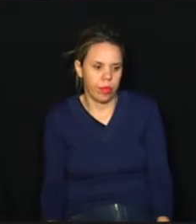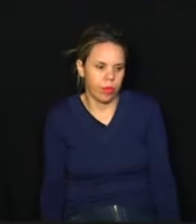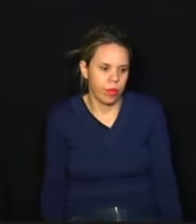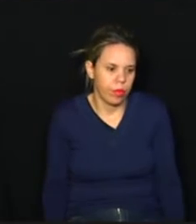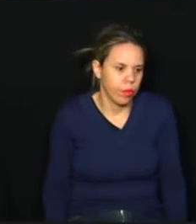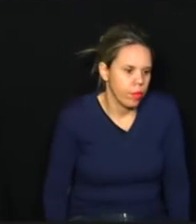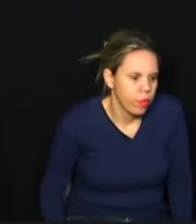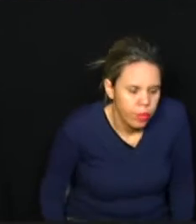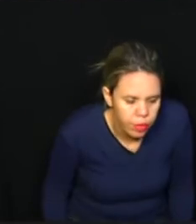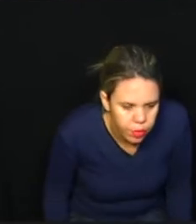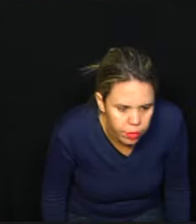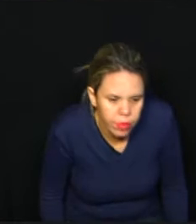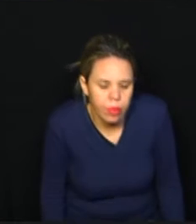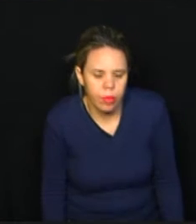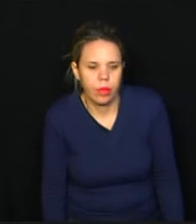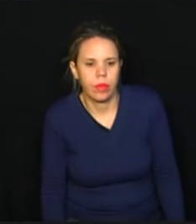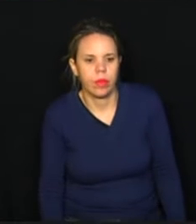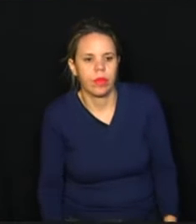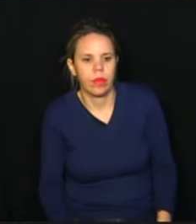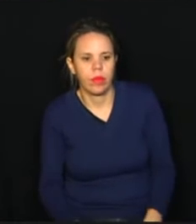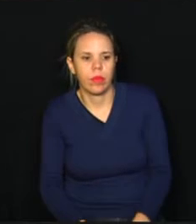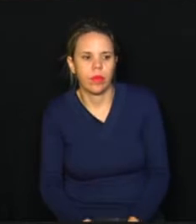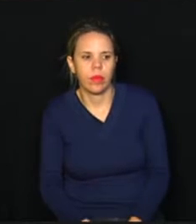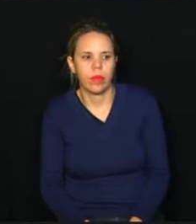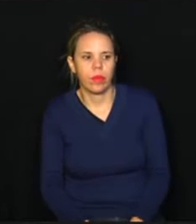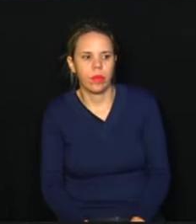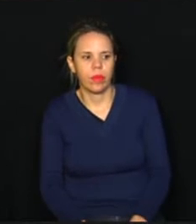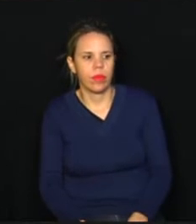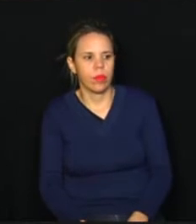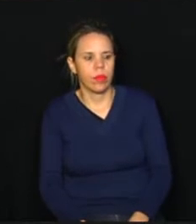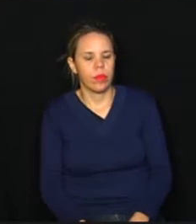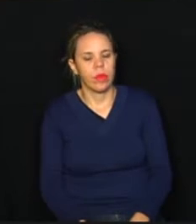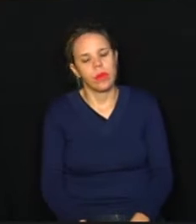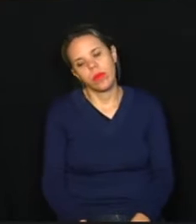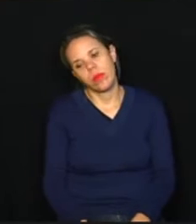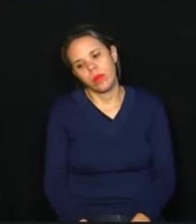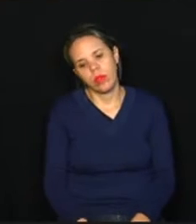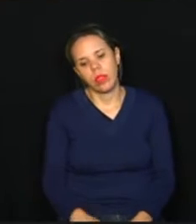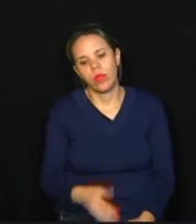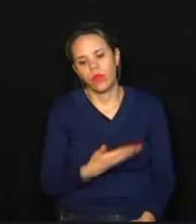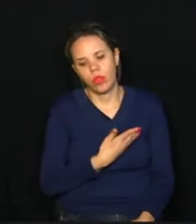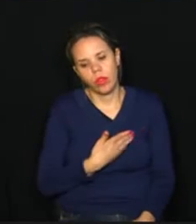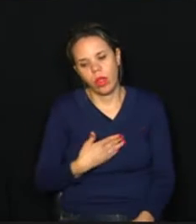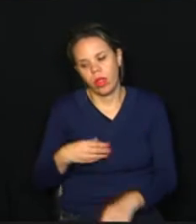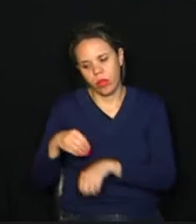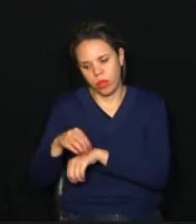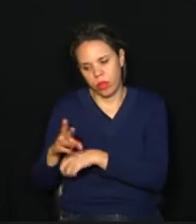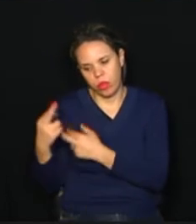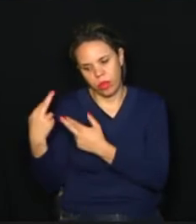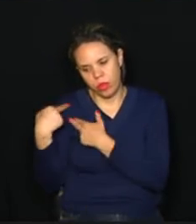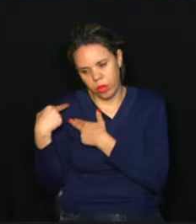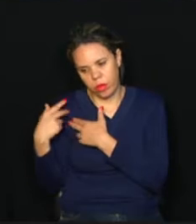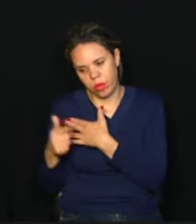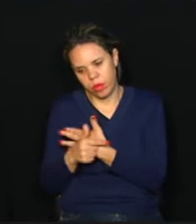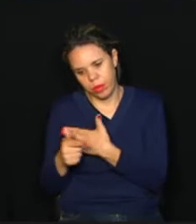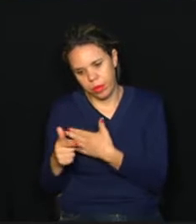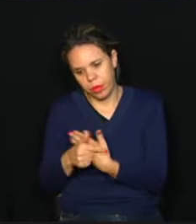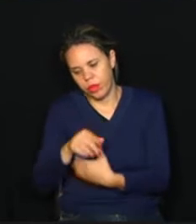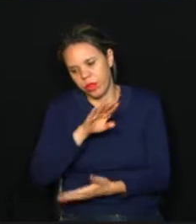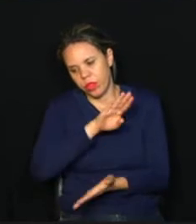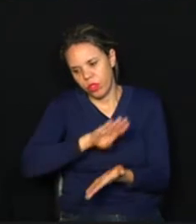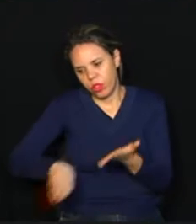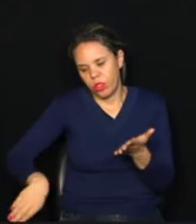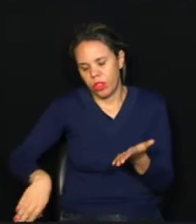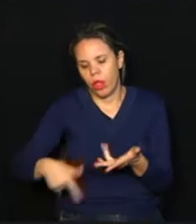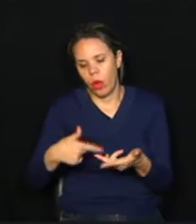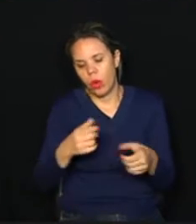E o Estado atribui a uma pessoa dessa a função de aniquilar coisas centenárias aí